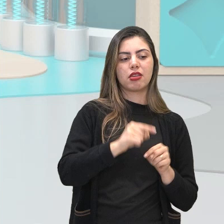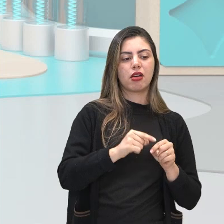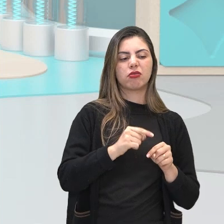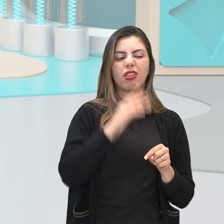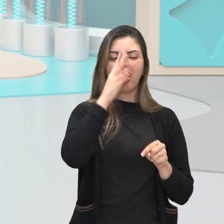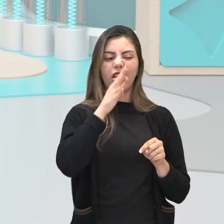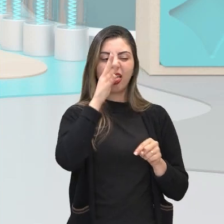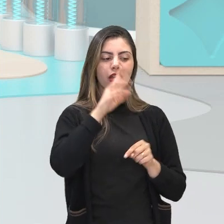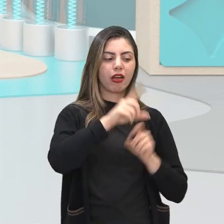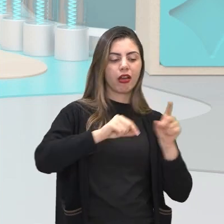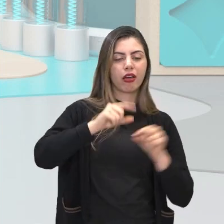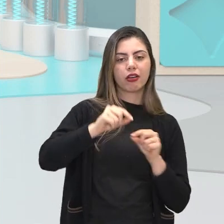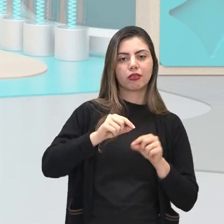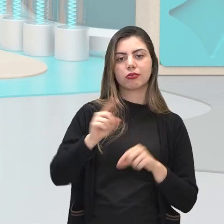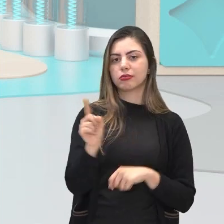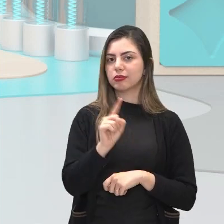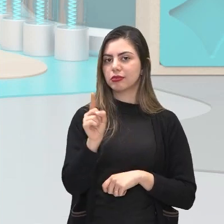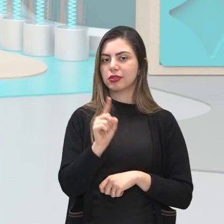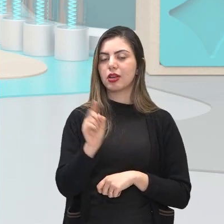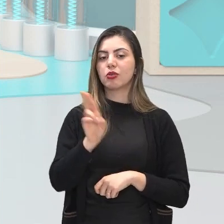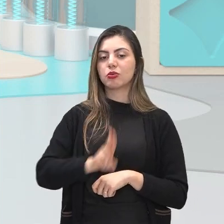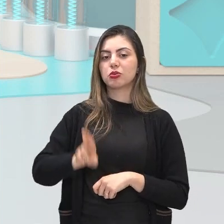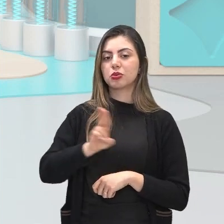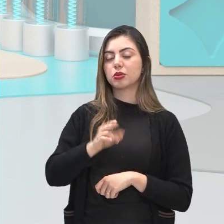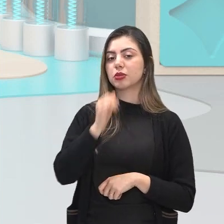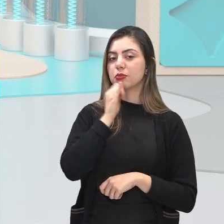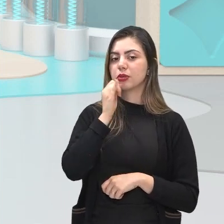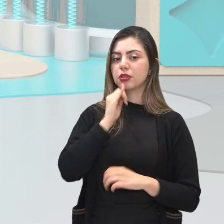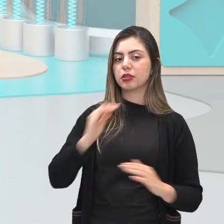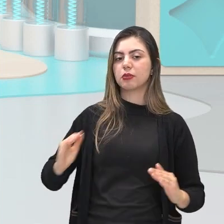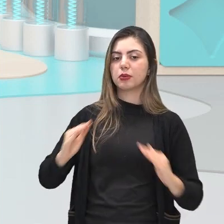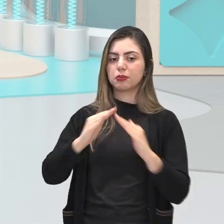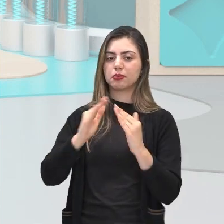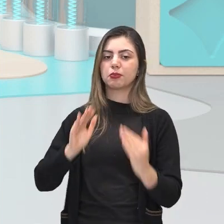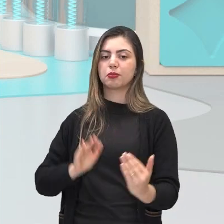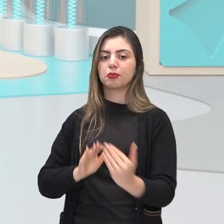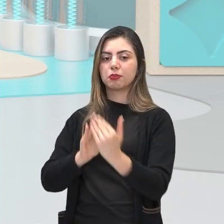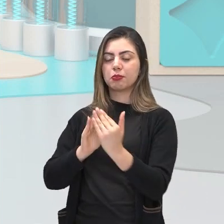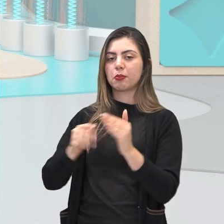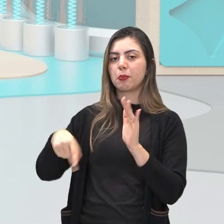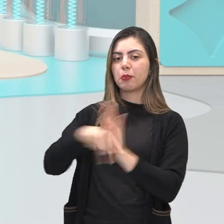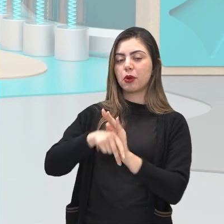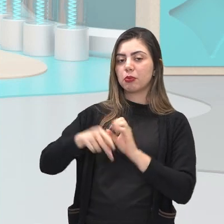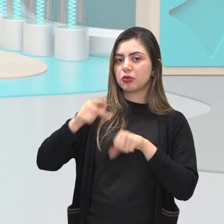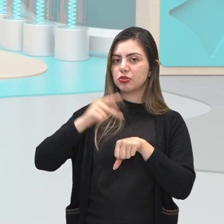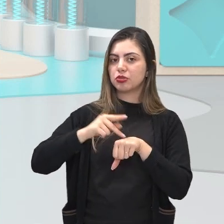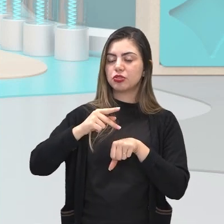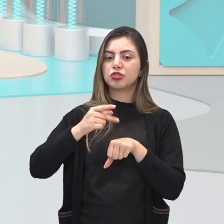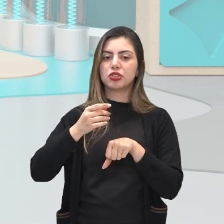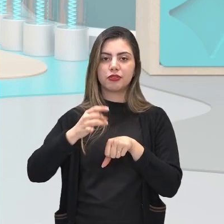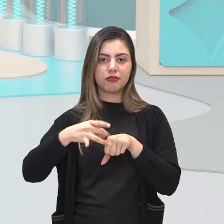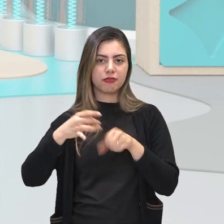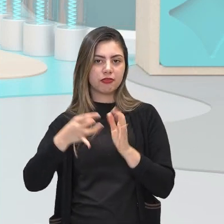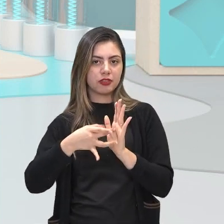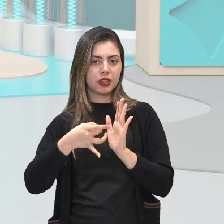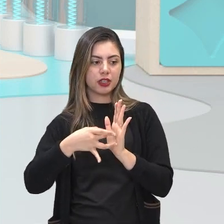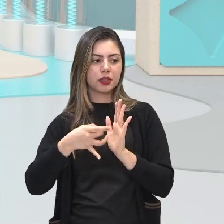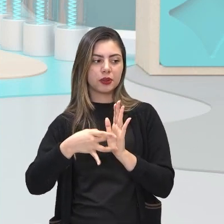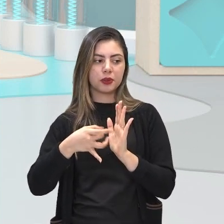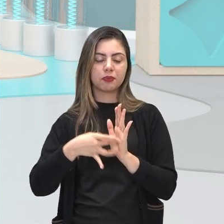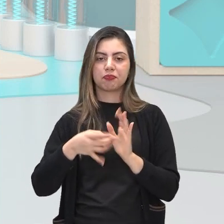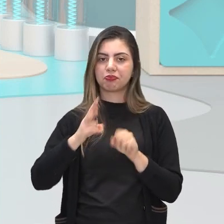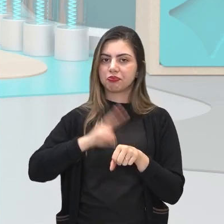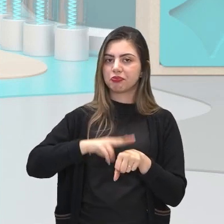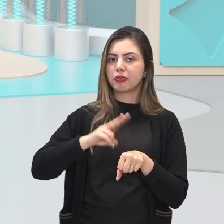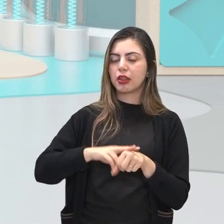Ele utilizou aqui um prisma de vidro, por exemplo, que assim você consegue enxergar. Não é qualquer material. Por exemplo,